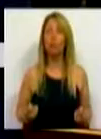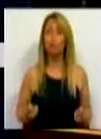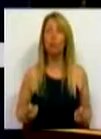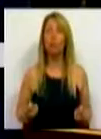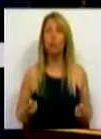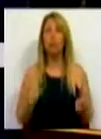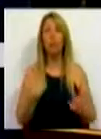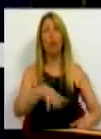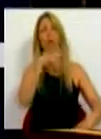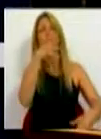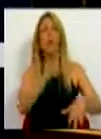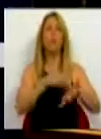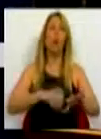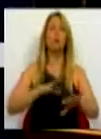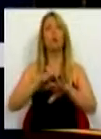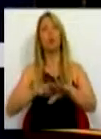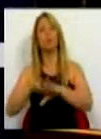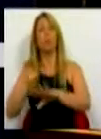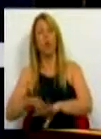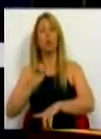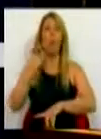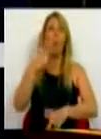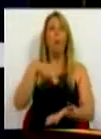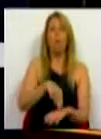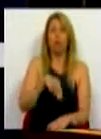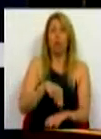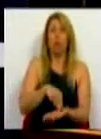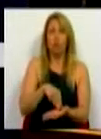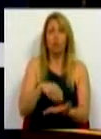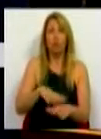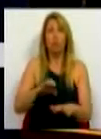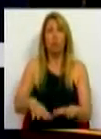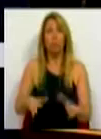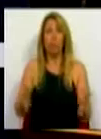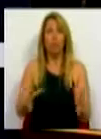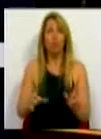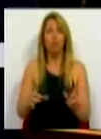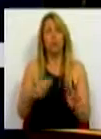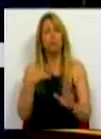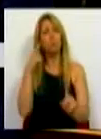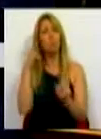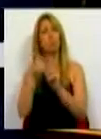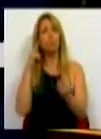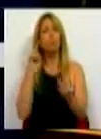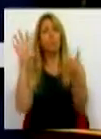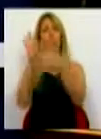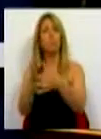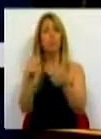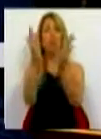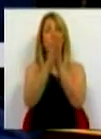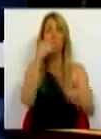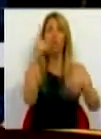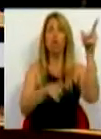seus argumentos e as suas posições para que o possamos levar a todos os cidadãos. É por isso que a iniciativa dos